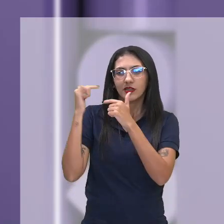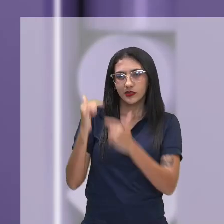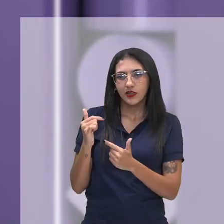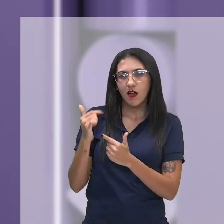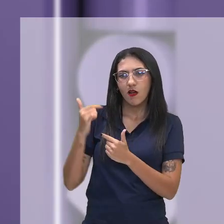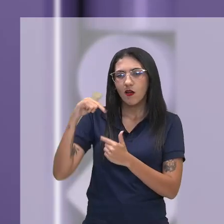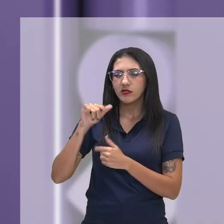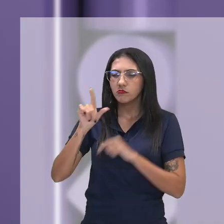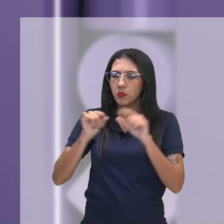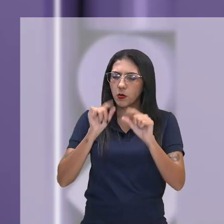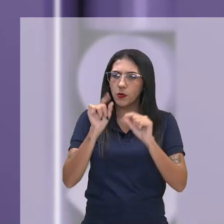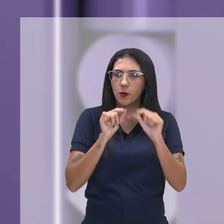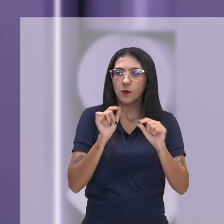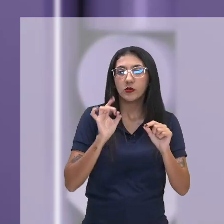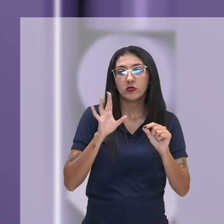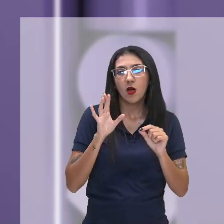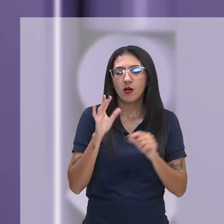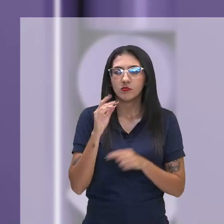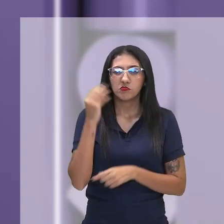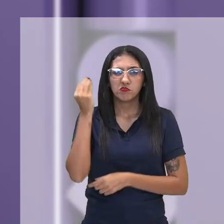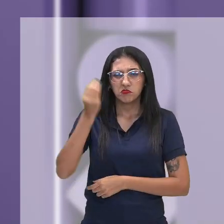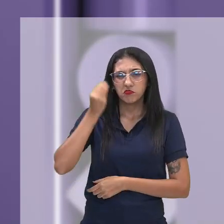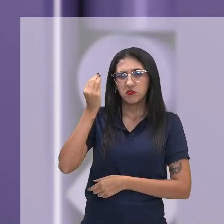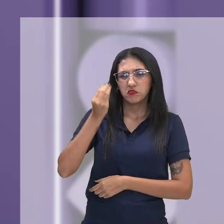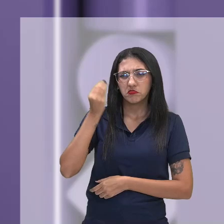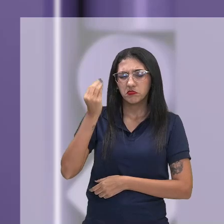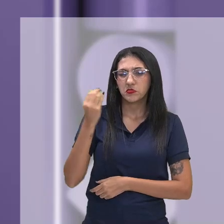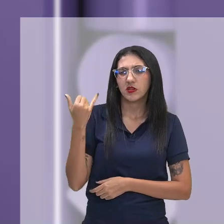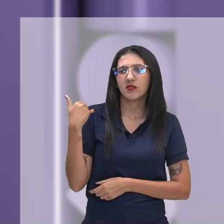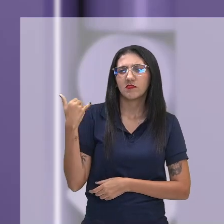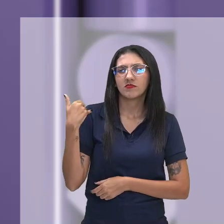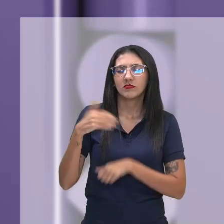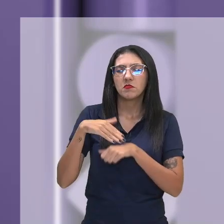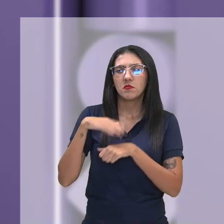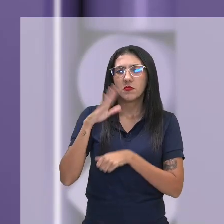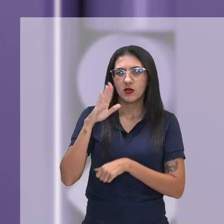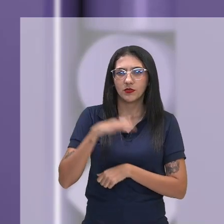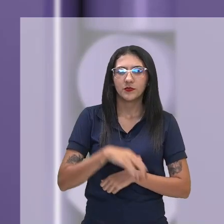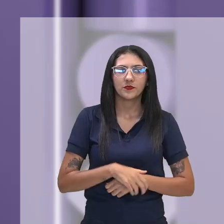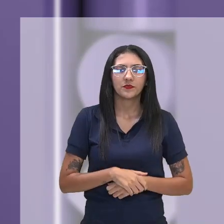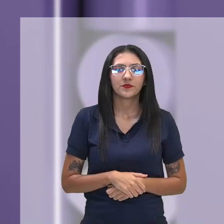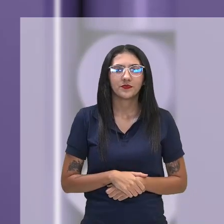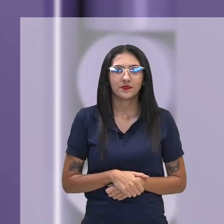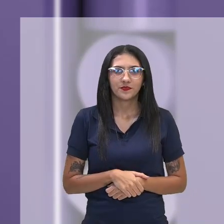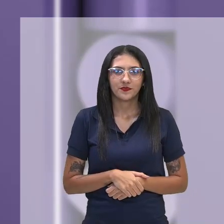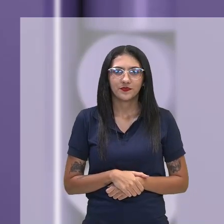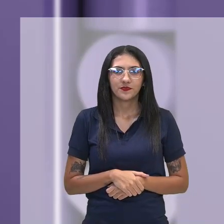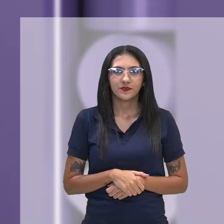pessoas com uma idade, com uma experiência de vida maior.